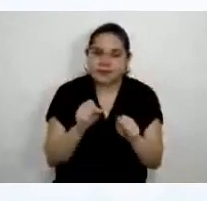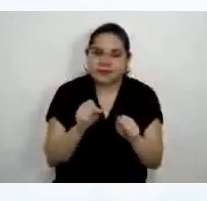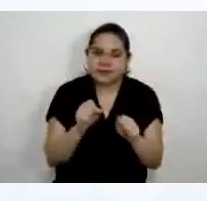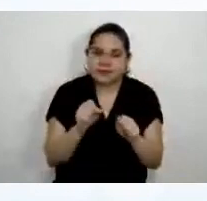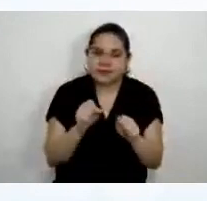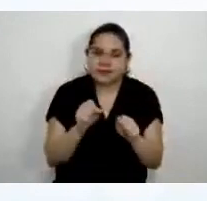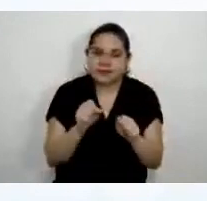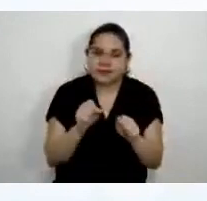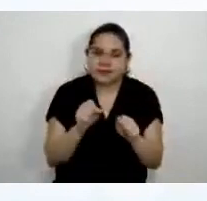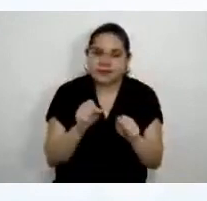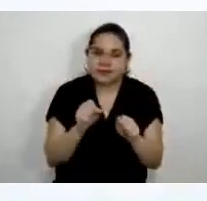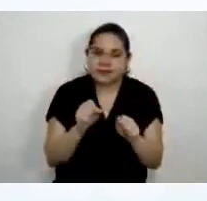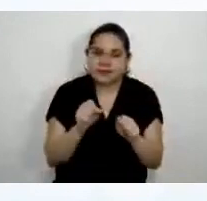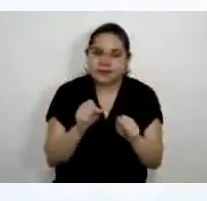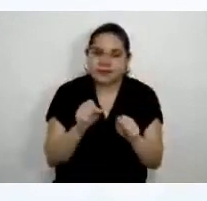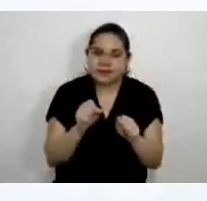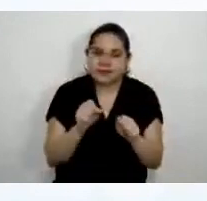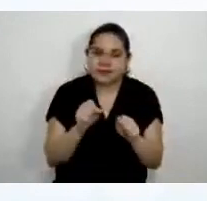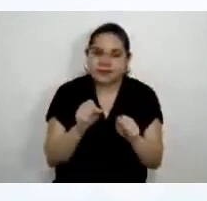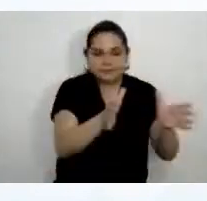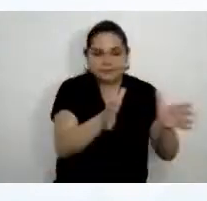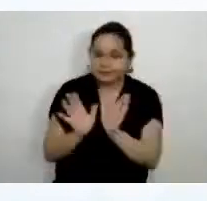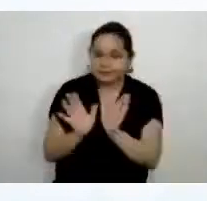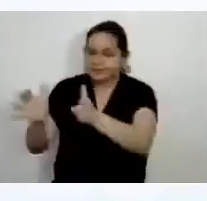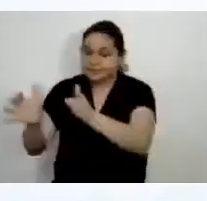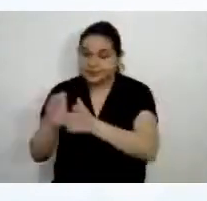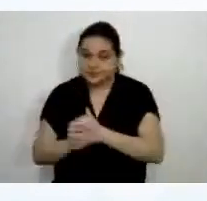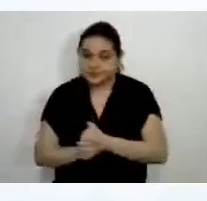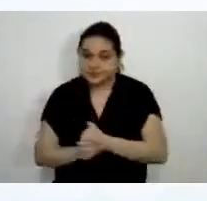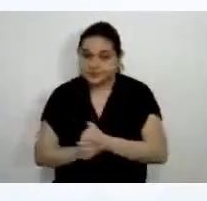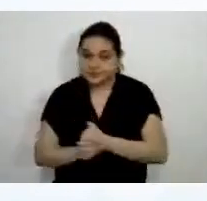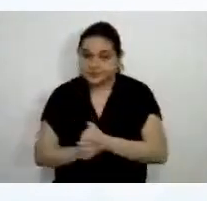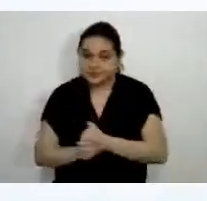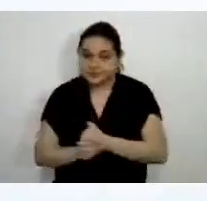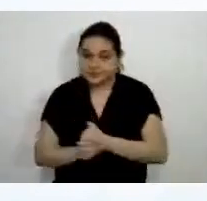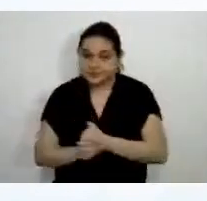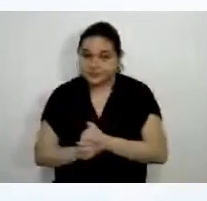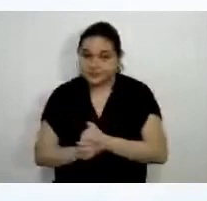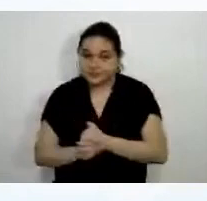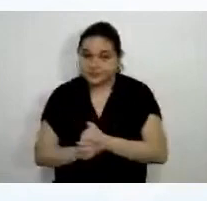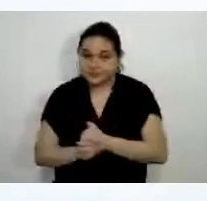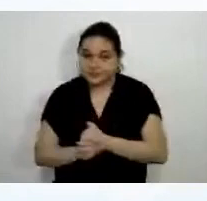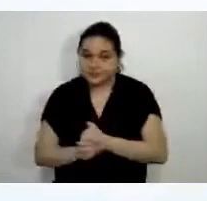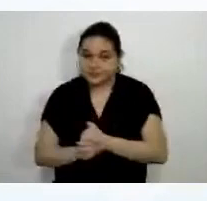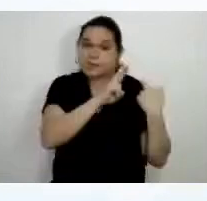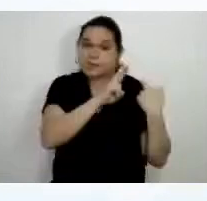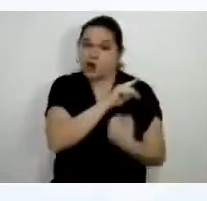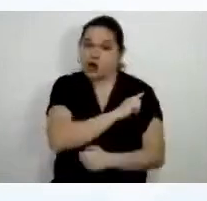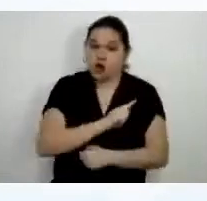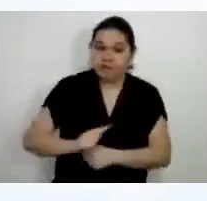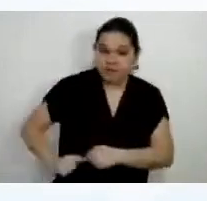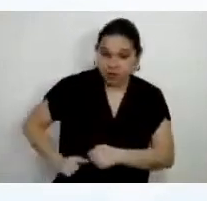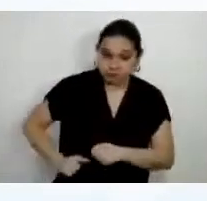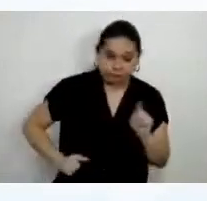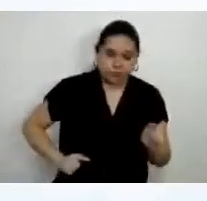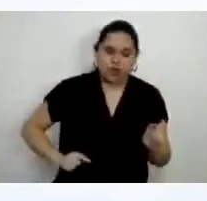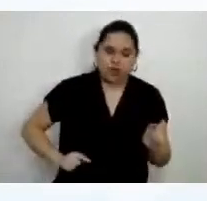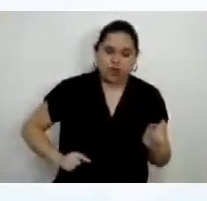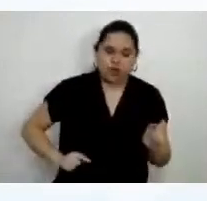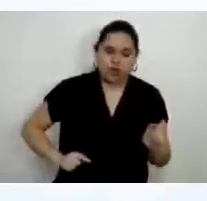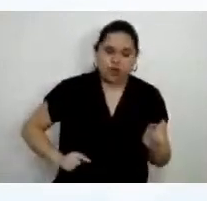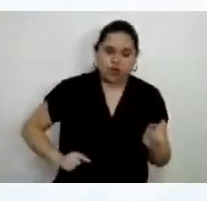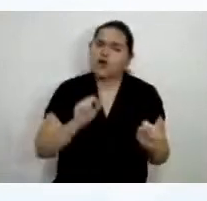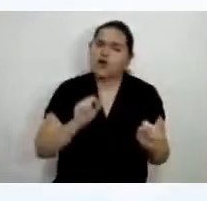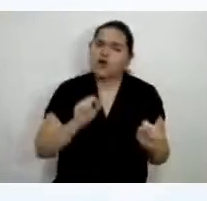de responsabilidade dos governos, né? O que o governo está fazendo para combater